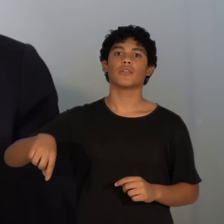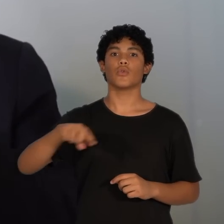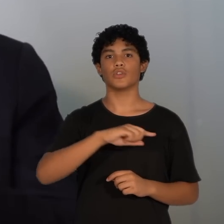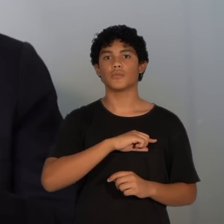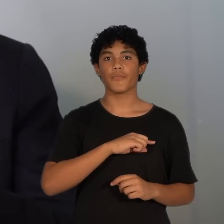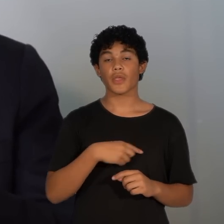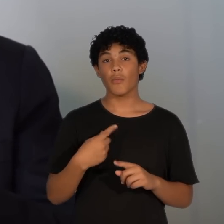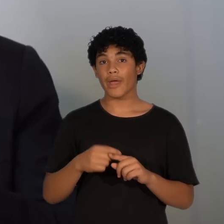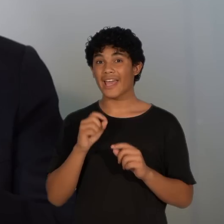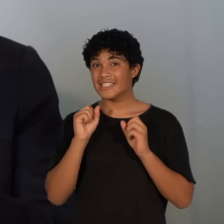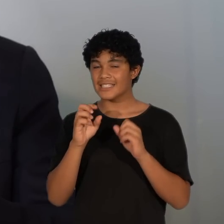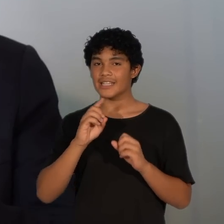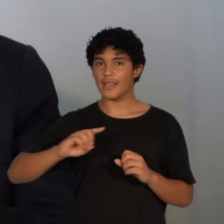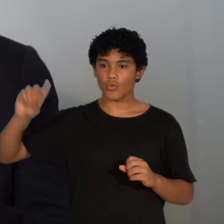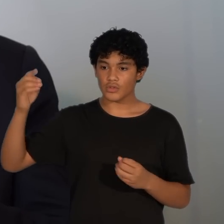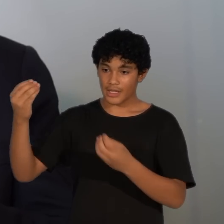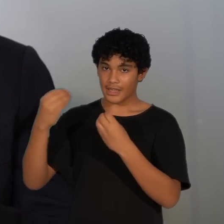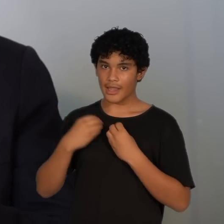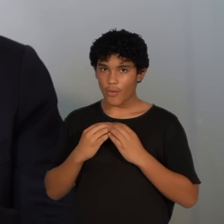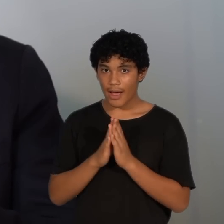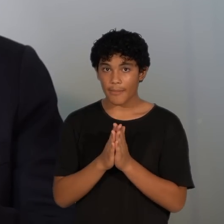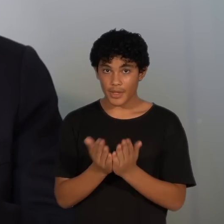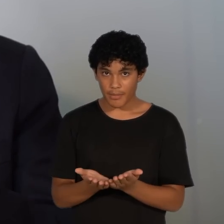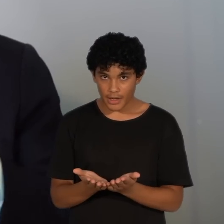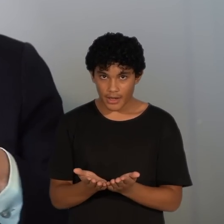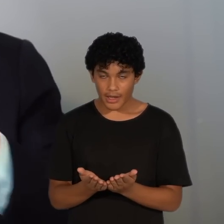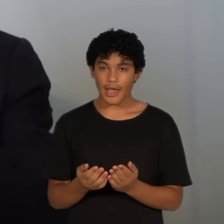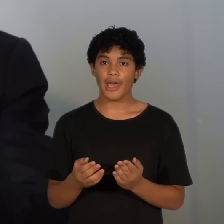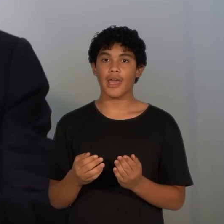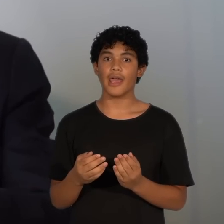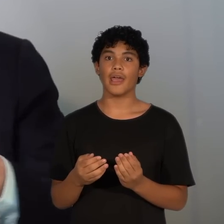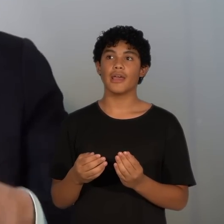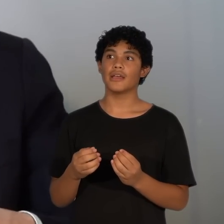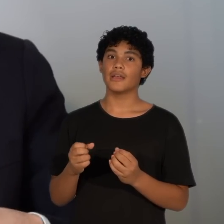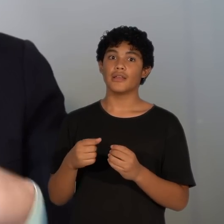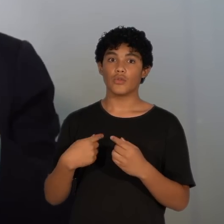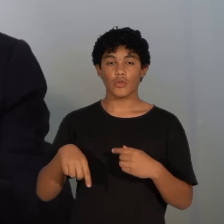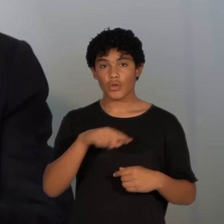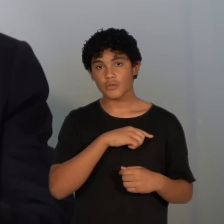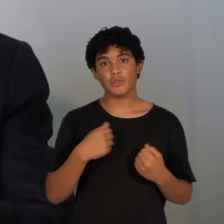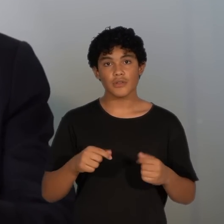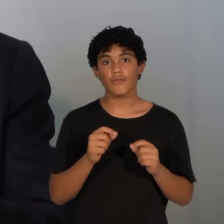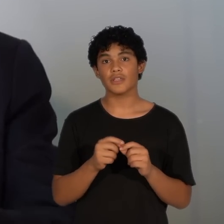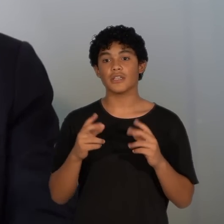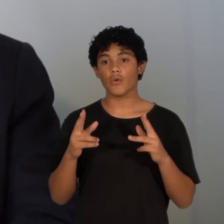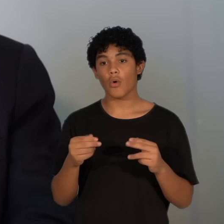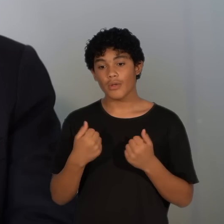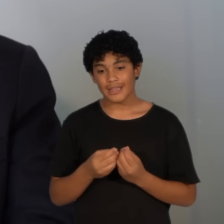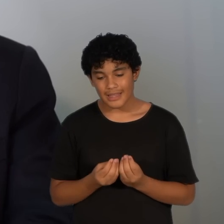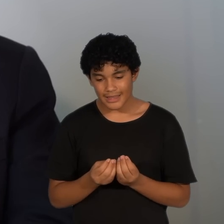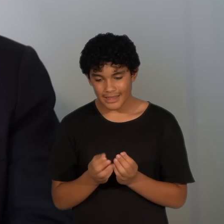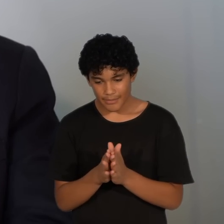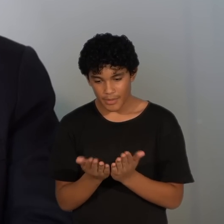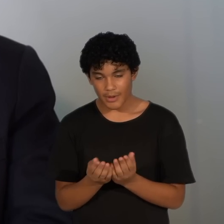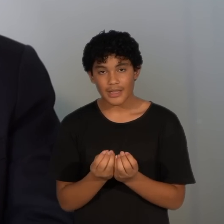Ele deixou a palavra de Deus para sermos instruídos e proclamar isso, trazer para mais pessoas, é isso que nós